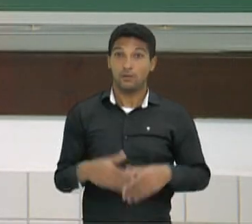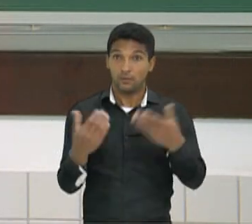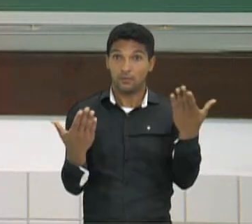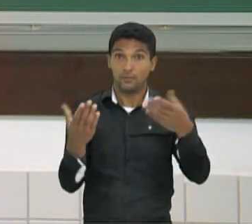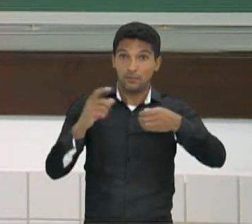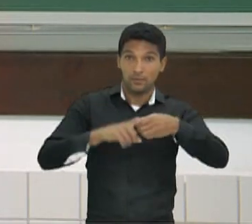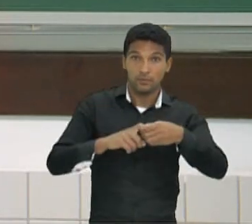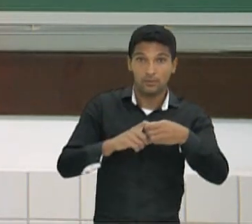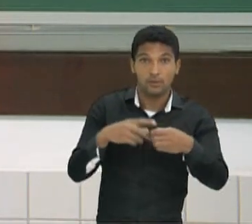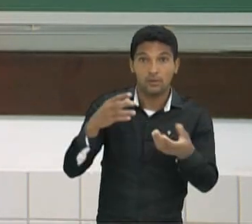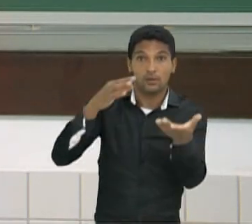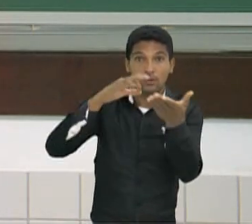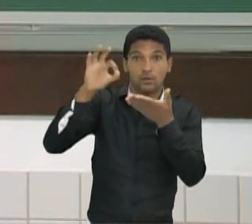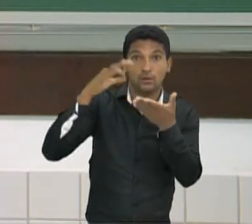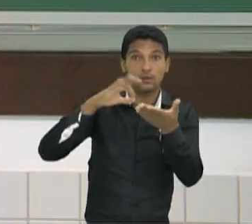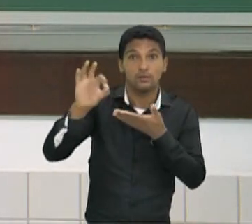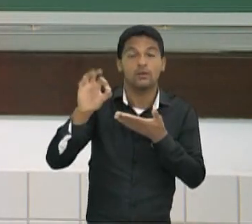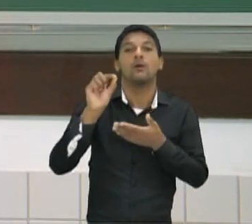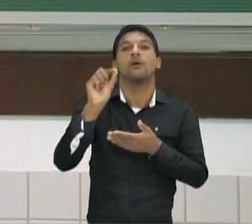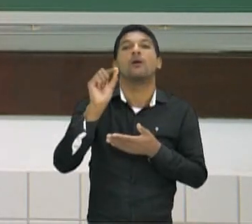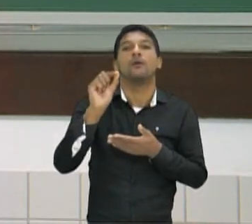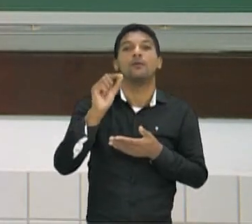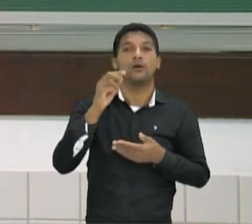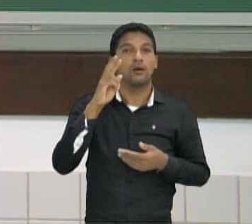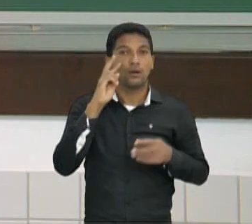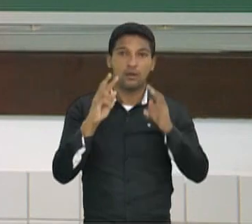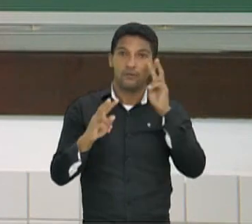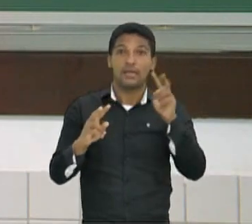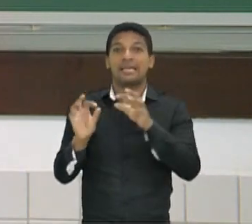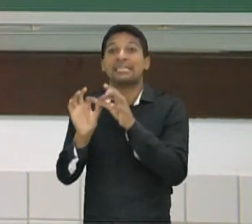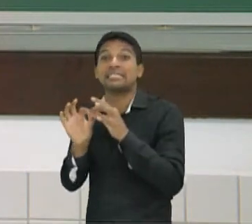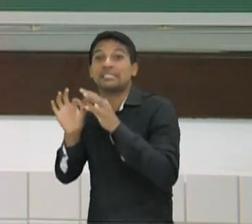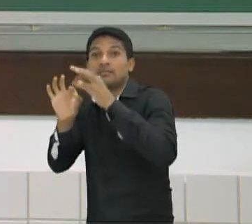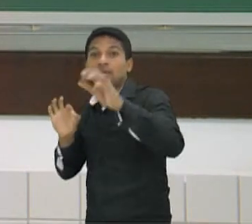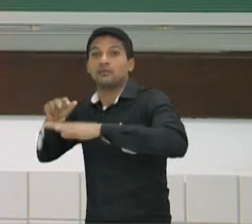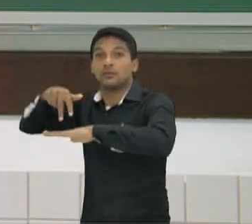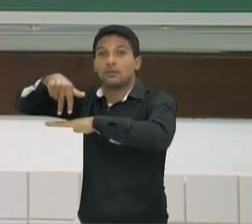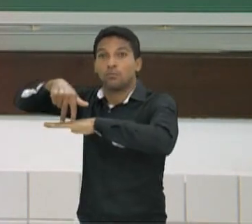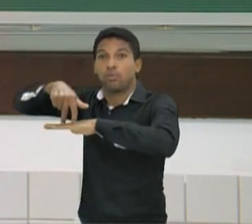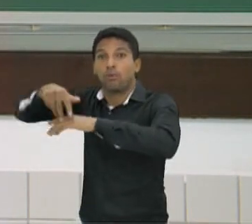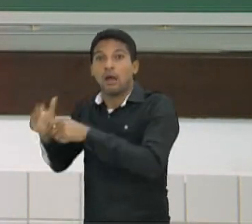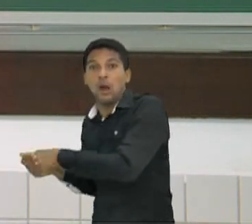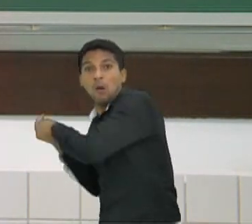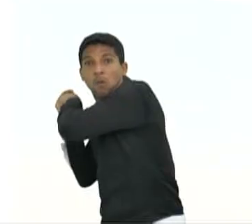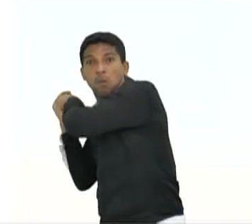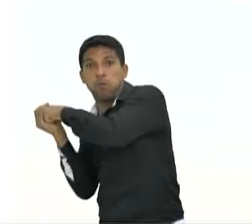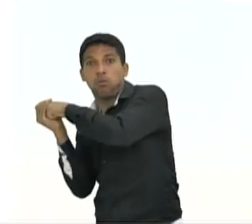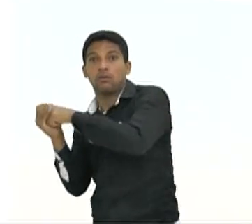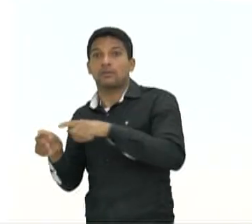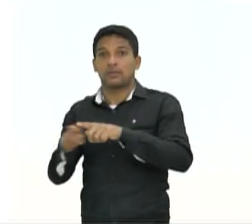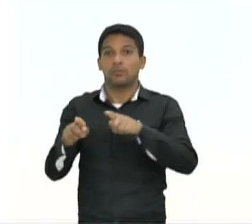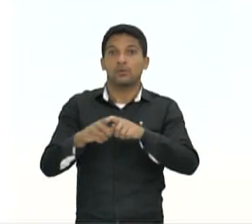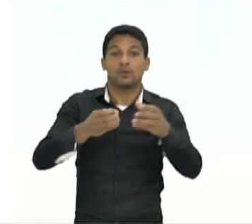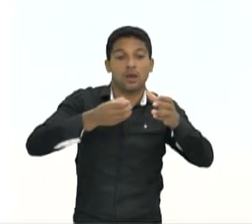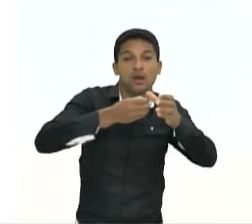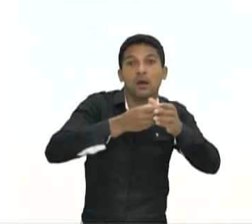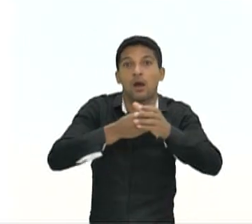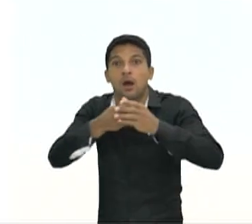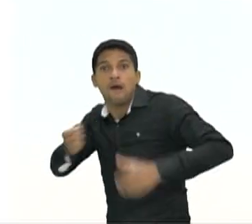Voltando então, pessoal, com a correção da atividade que tinha ficado aqui para vocês, que era a distância entre o arremessador e o rebatedor. Essa distância é de